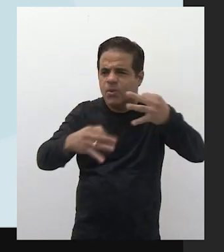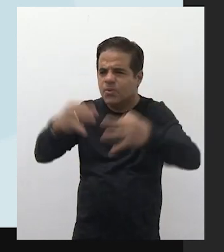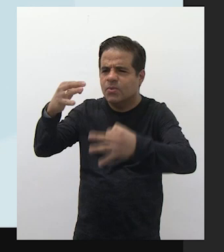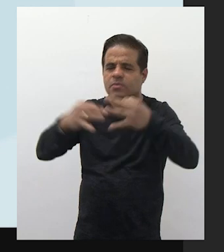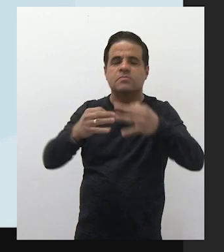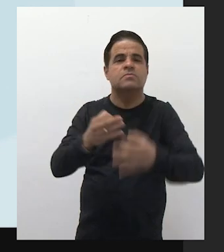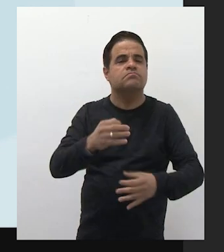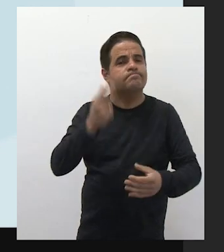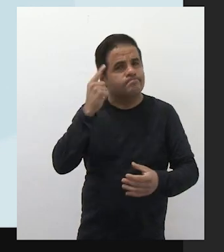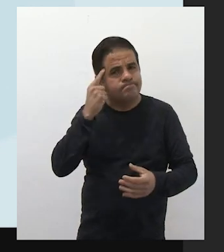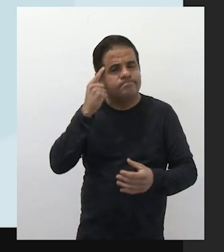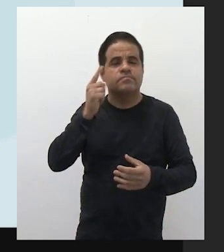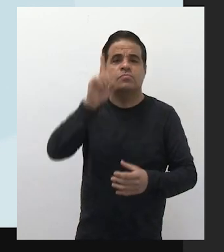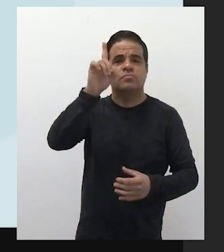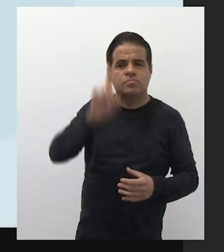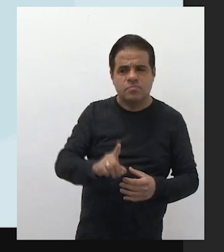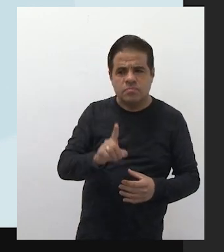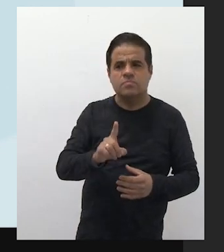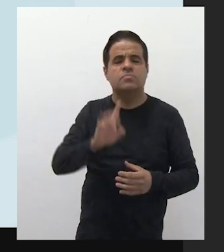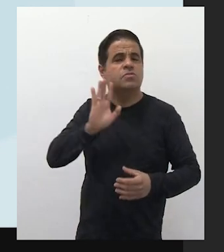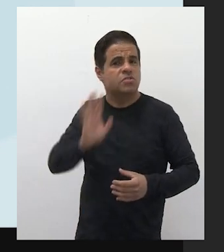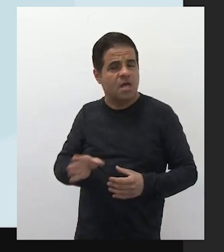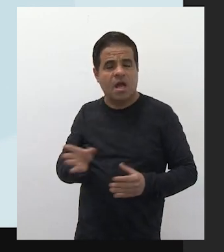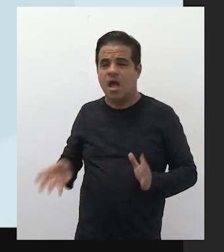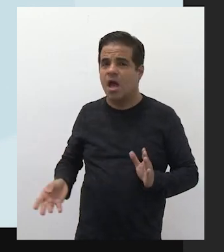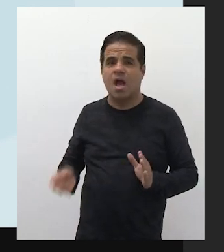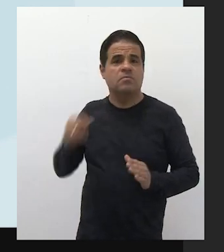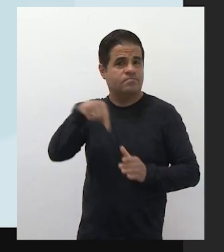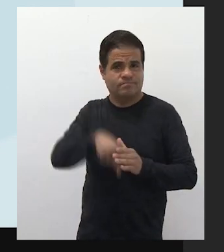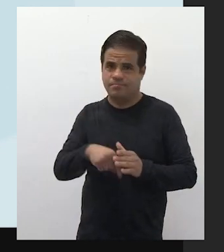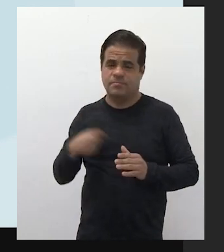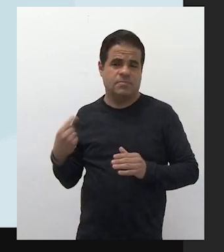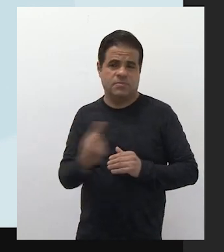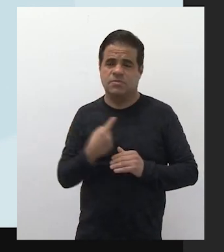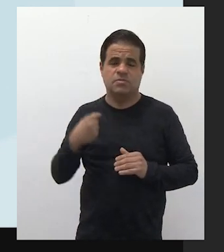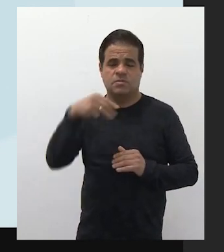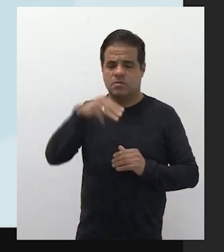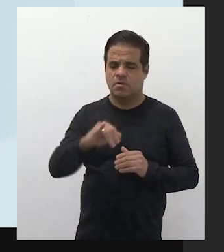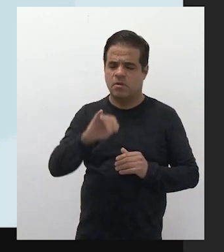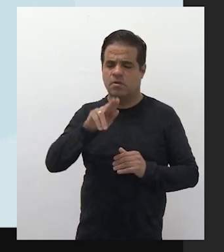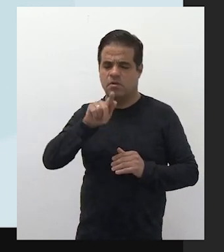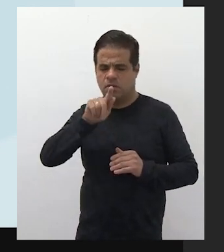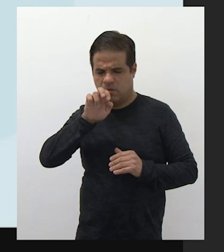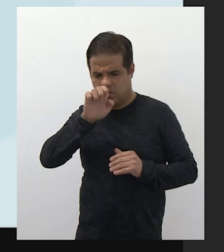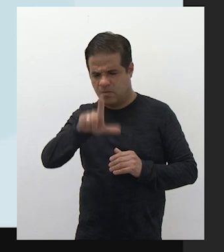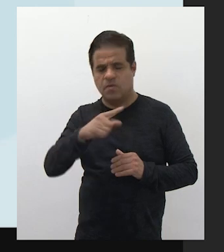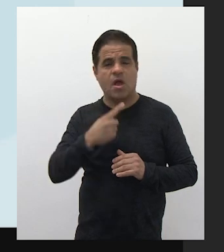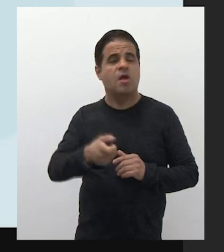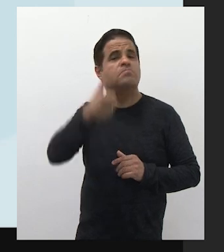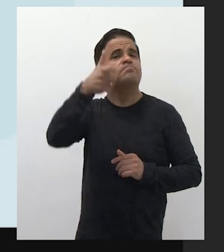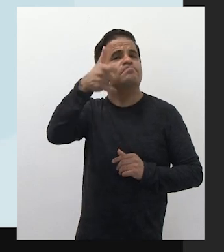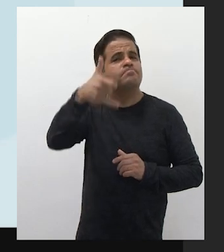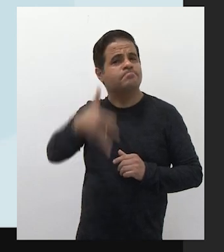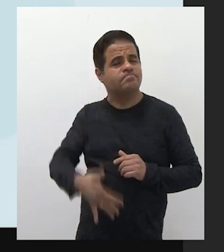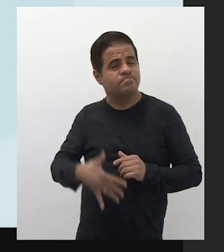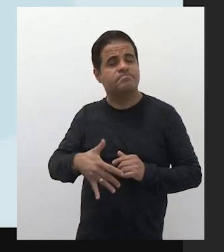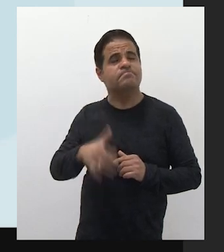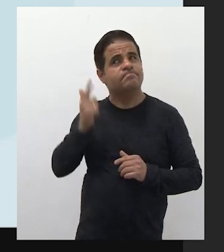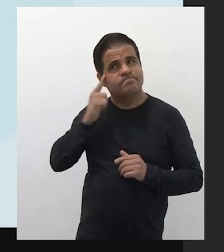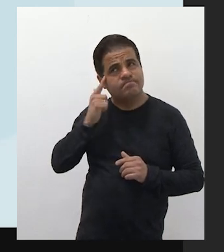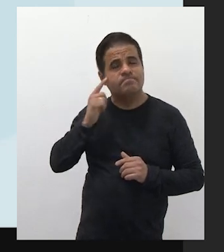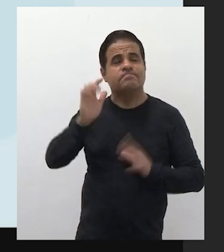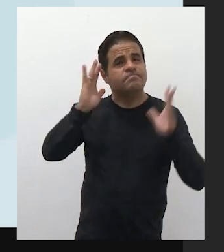uma sumidade no direito que não está mais entre nós, Miguel Reale. Ele dizia o seguinte, me filiou essa corrente